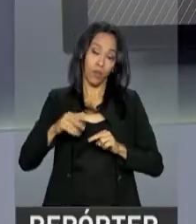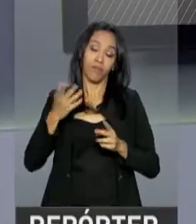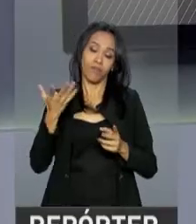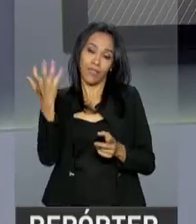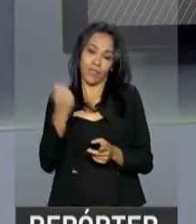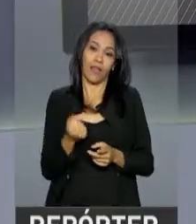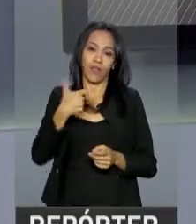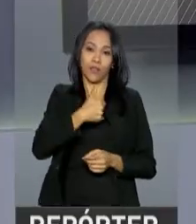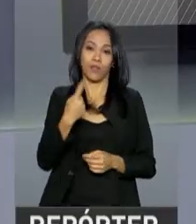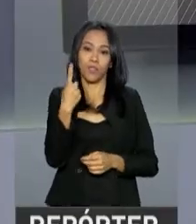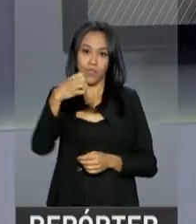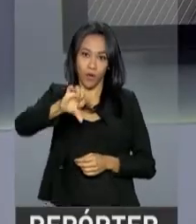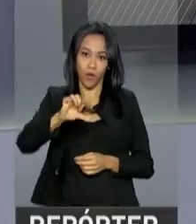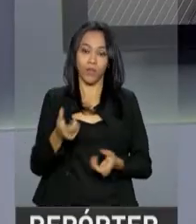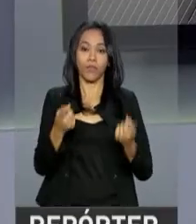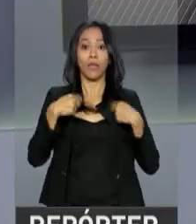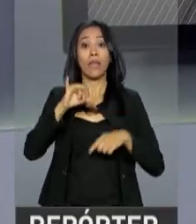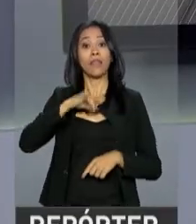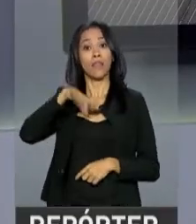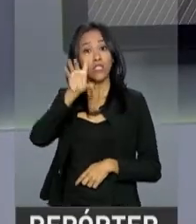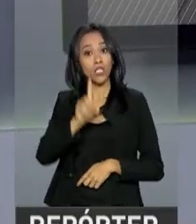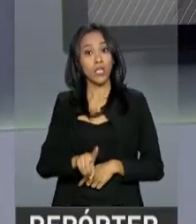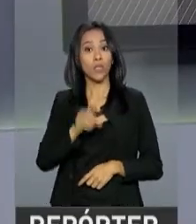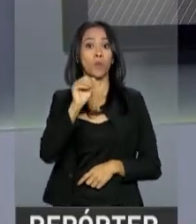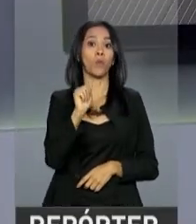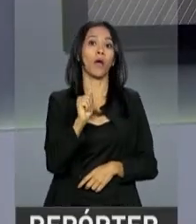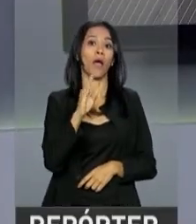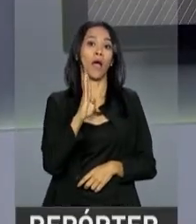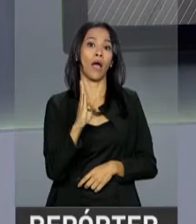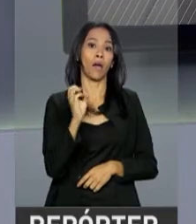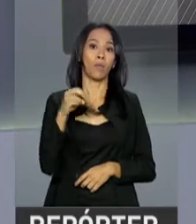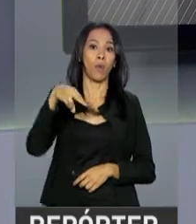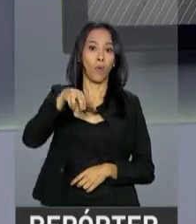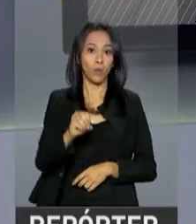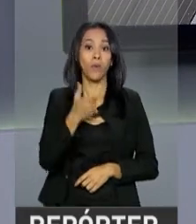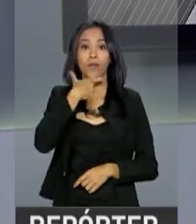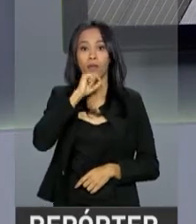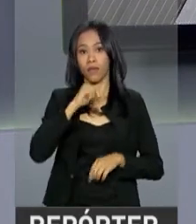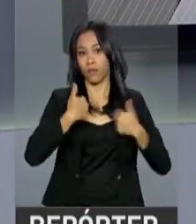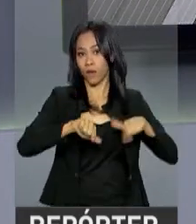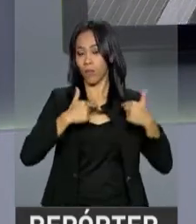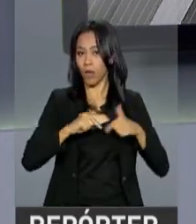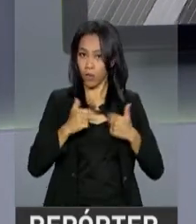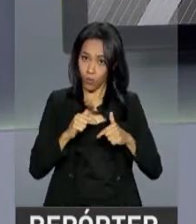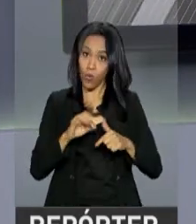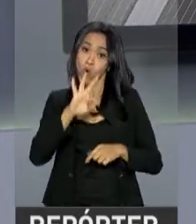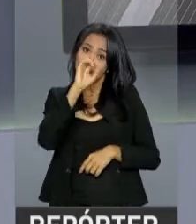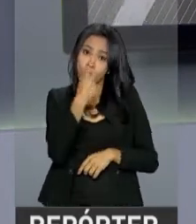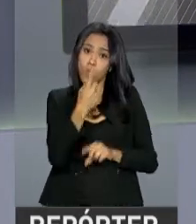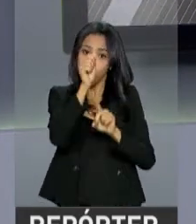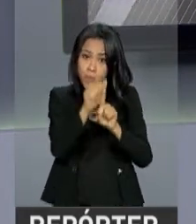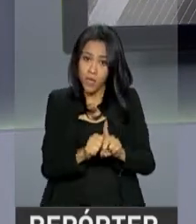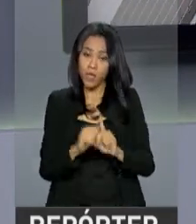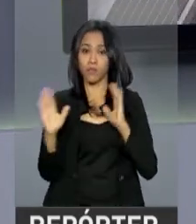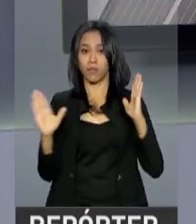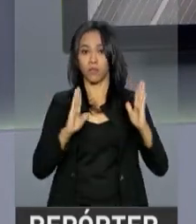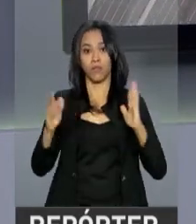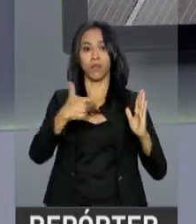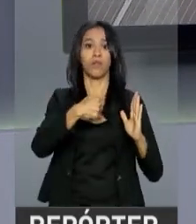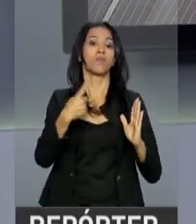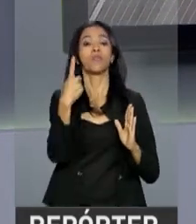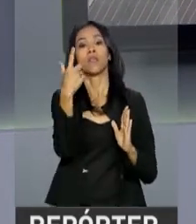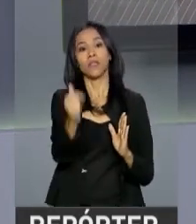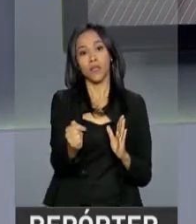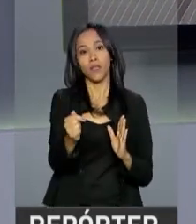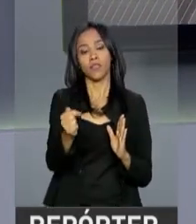têm direito ao abono salarial do pis pasep quem trabalham formalmente por pelo menos um mês em 2017 com